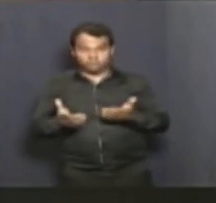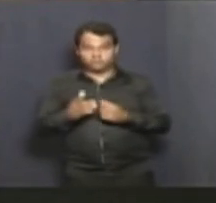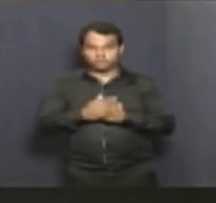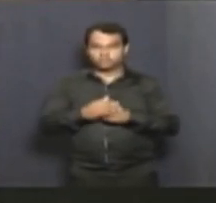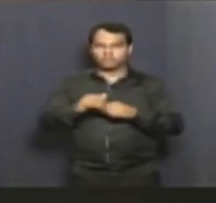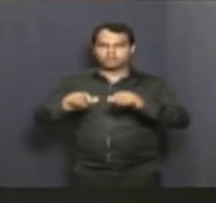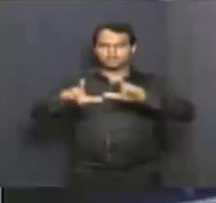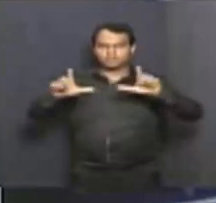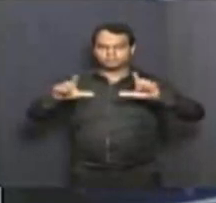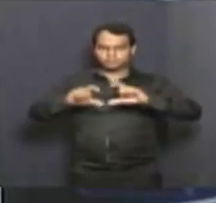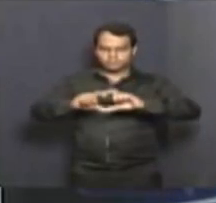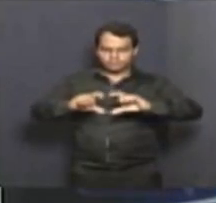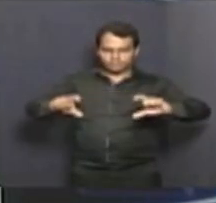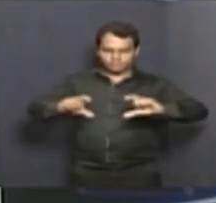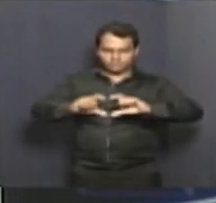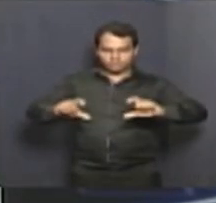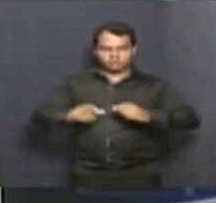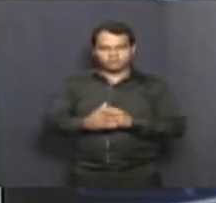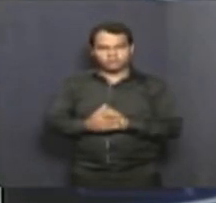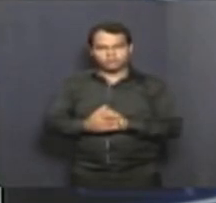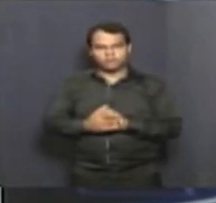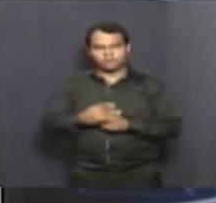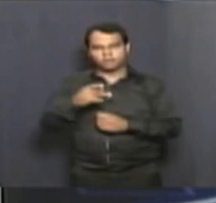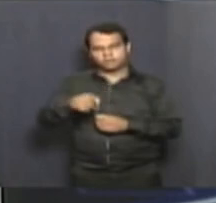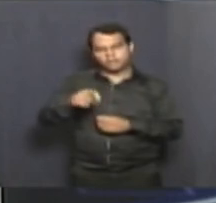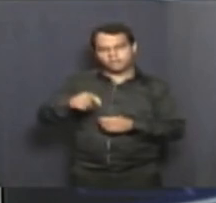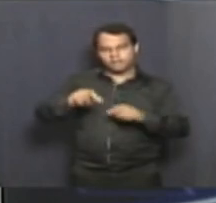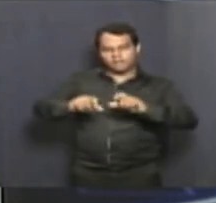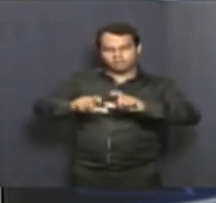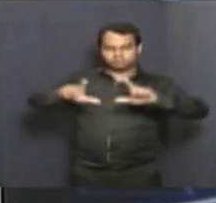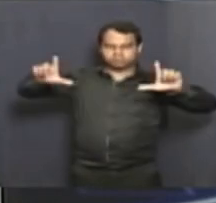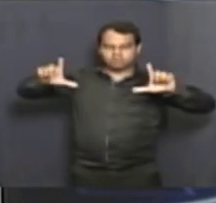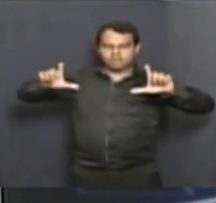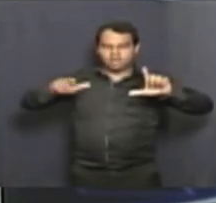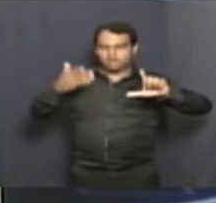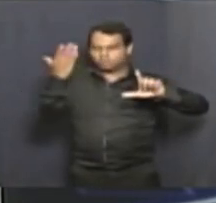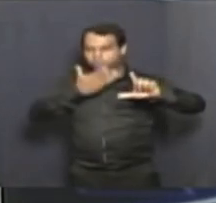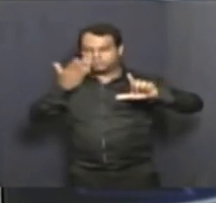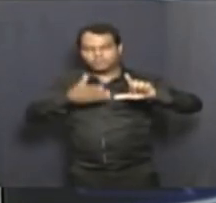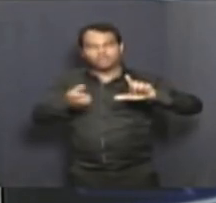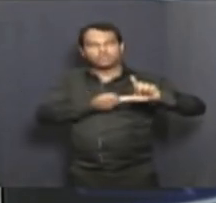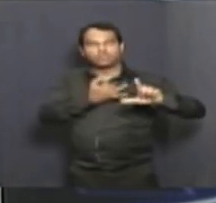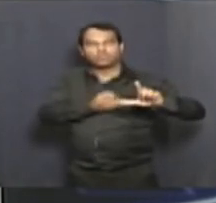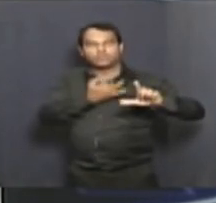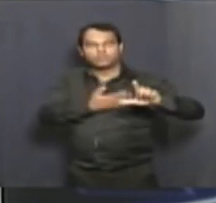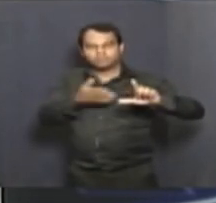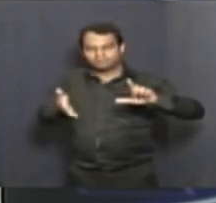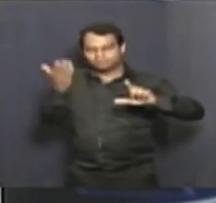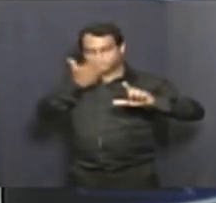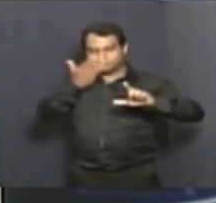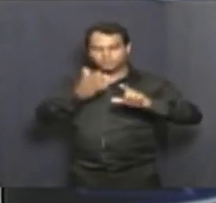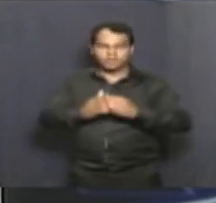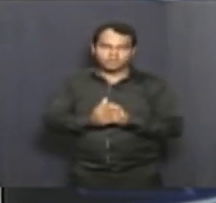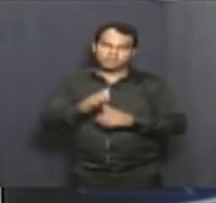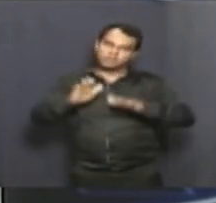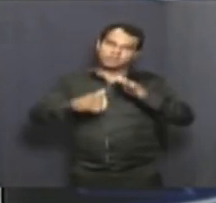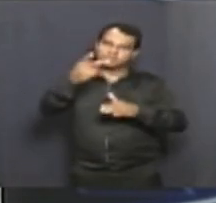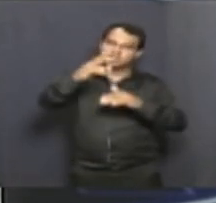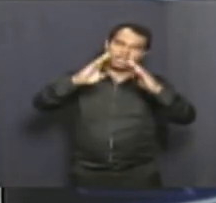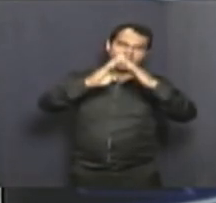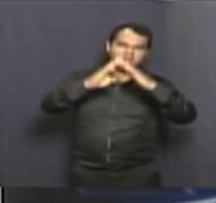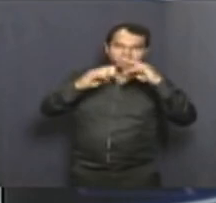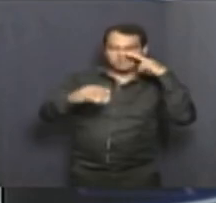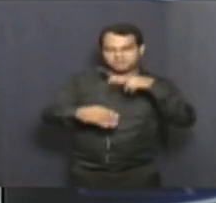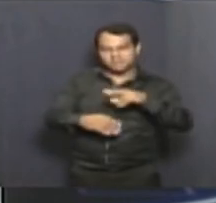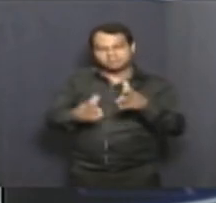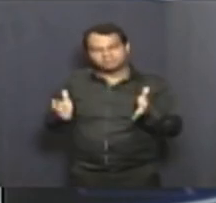aqui no palco a tv ou o a imagem de um pouco grande está cortando o final da contagem talvez você em casa esteja havendo perfeitamente a gente está